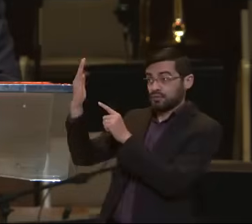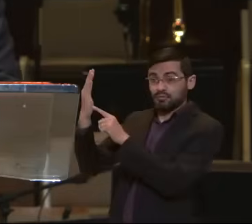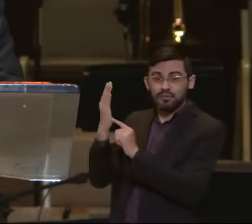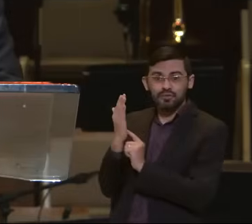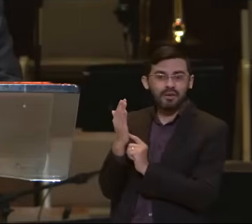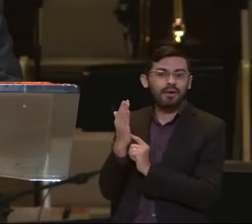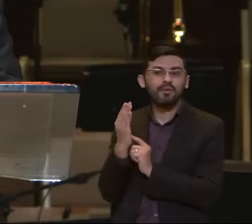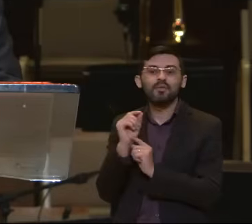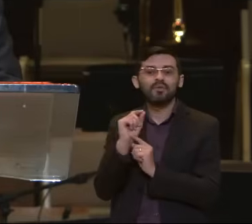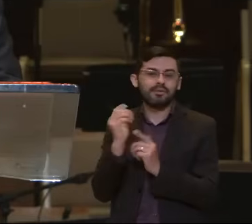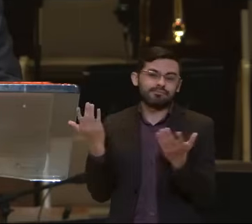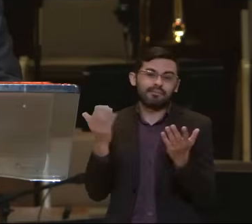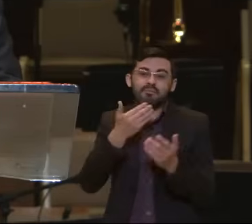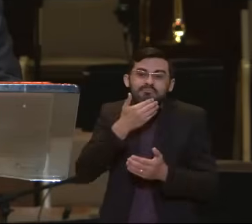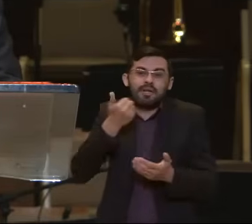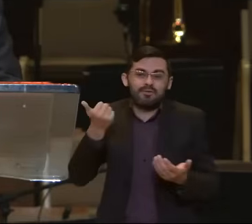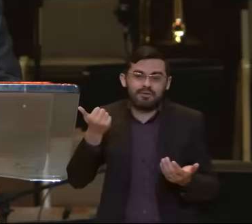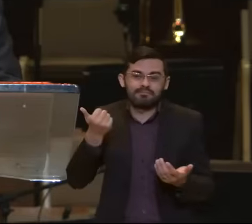outro jeito.